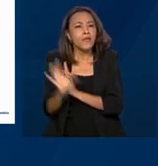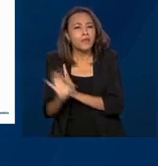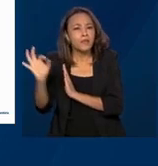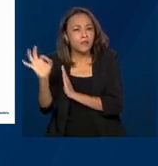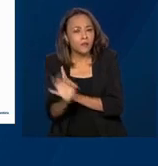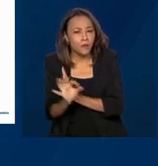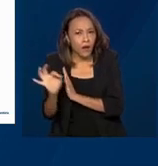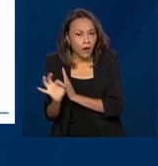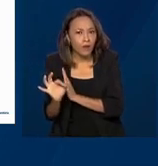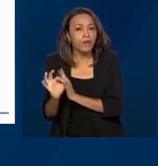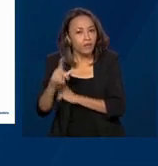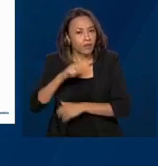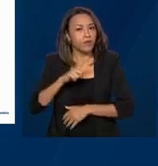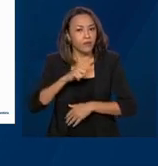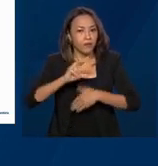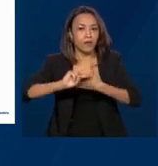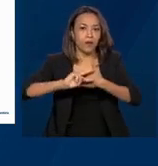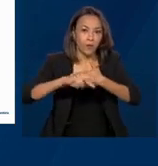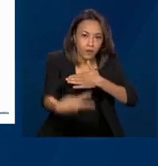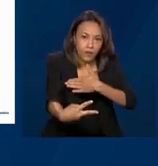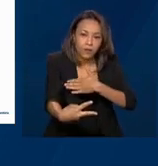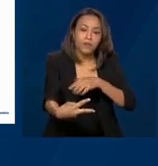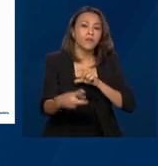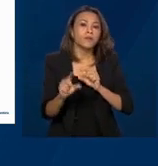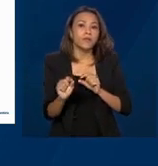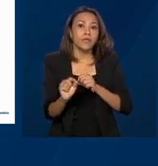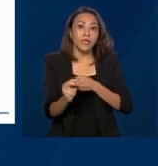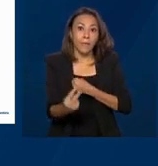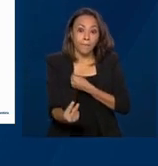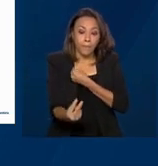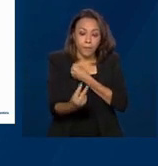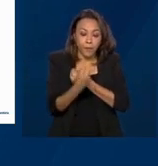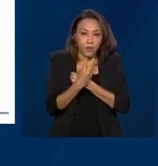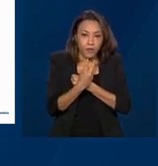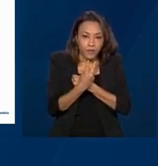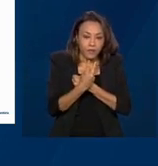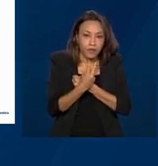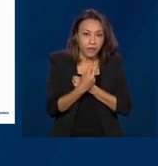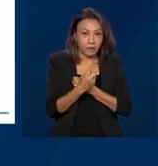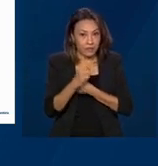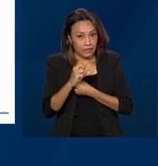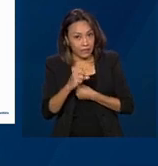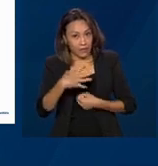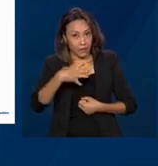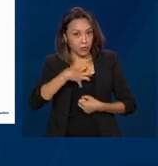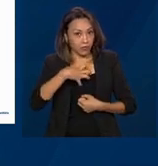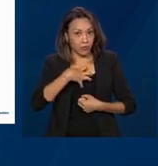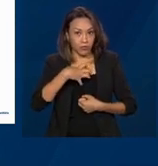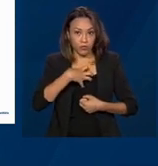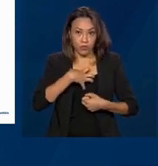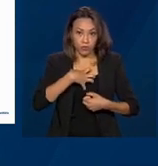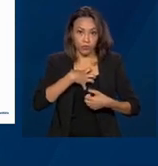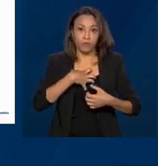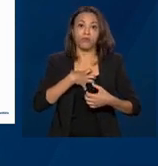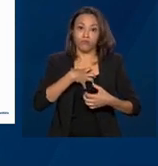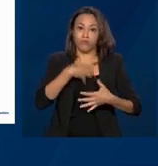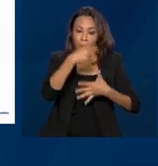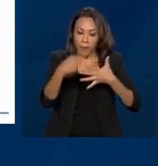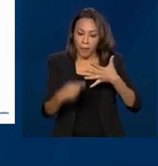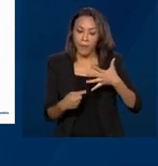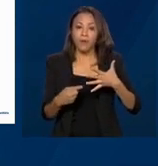ele reflete a proteção ao risco de estar sintomático ou infectado.